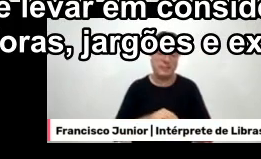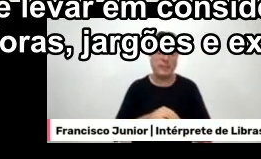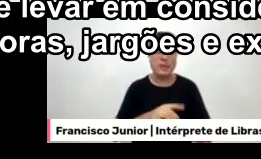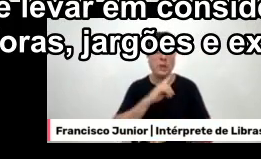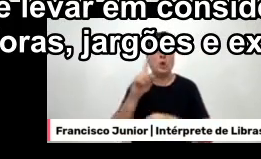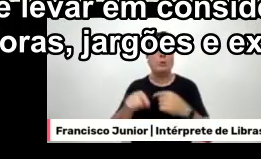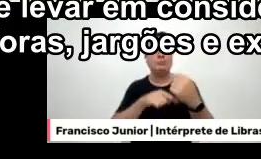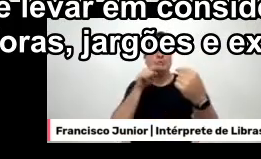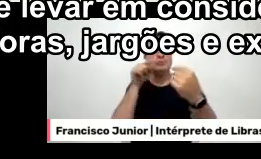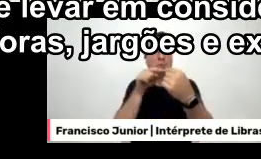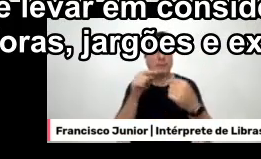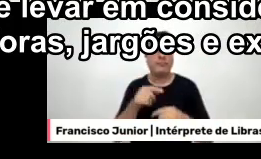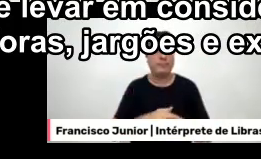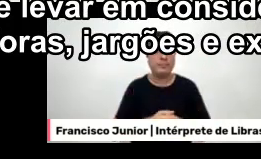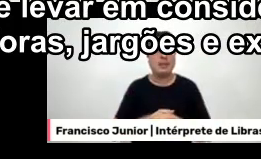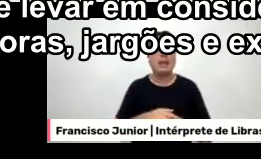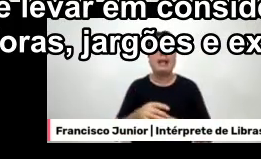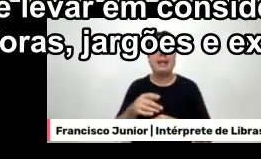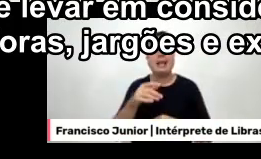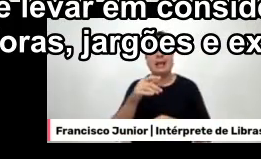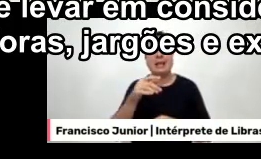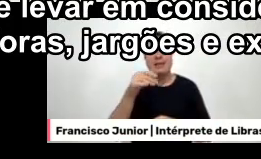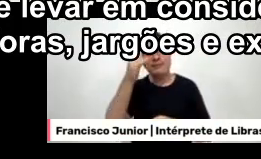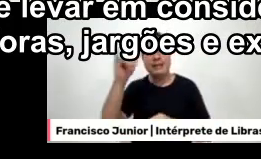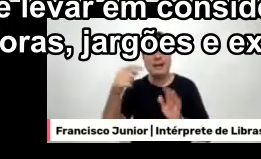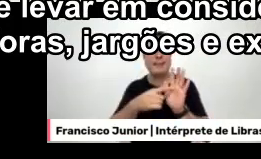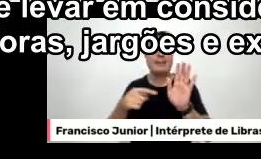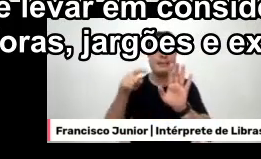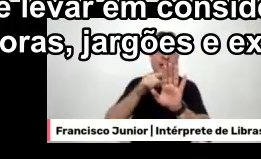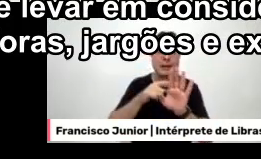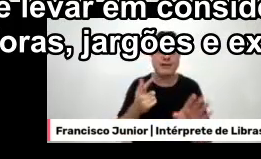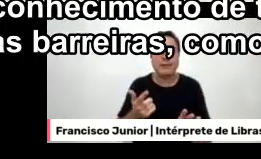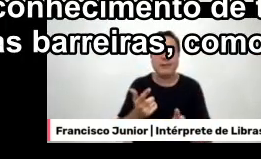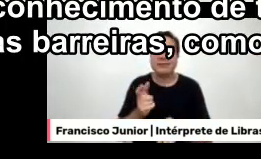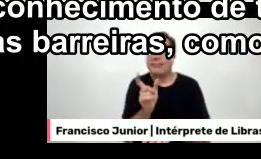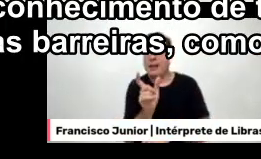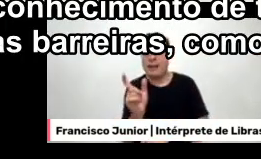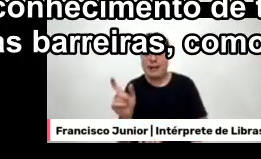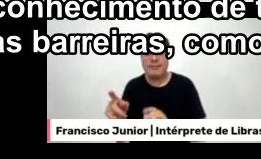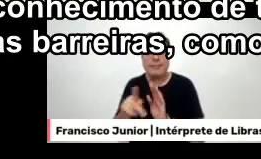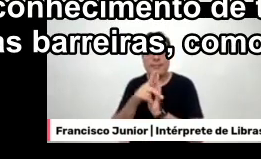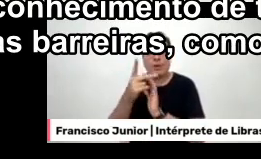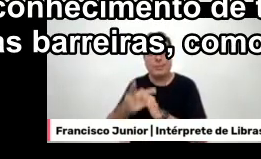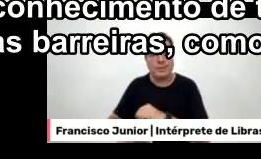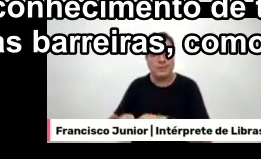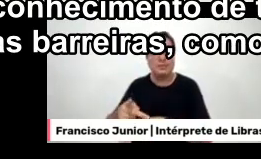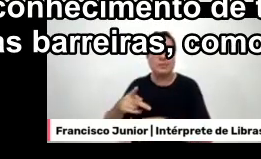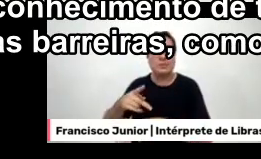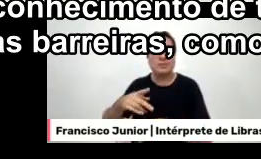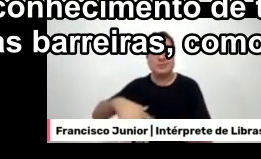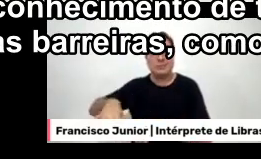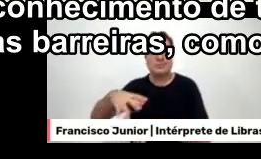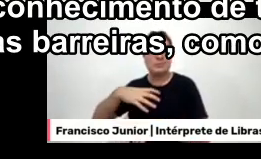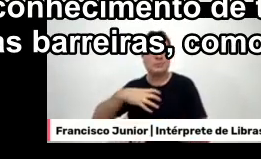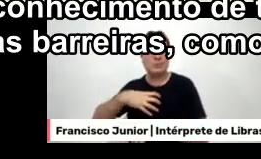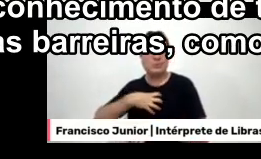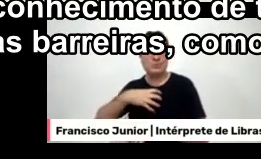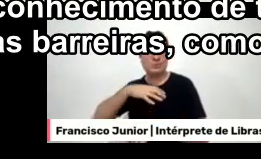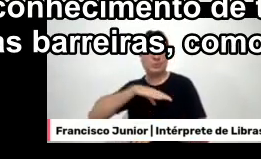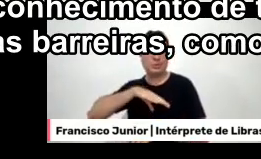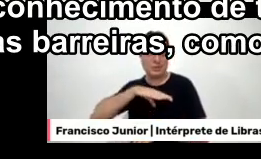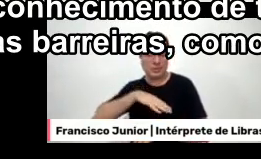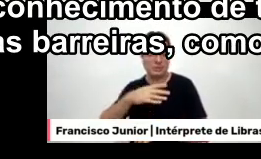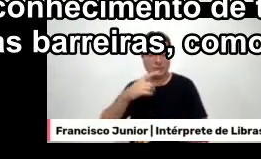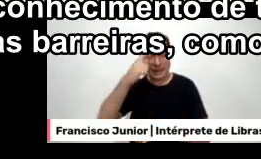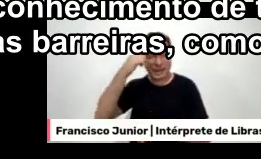Objetividade. Evite metáforas, jargões e expressões que podem não ser de conhecimento de todas as pessoas. Voltando lá nas